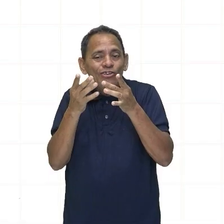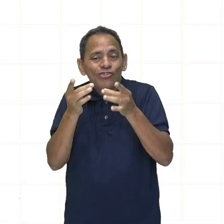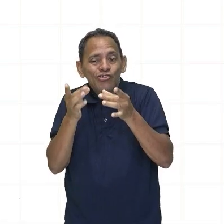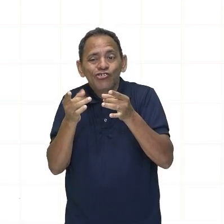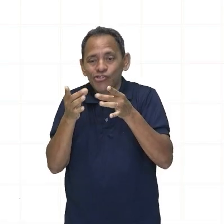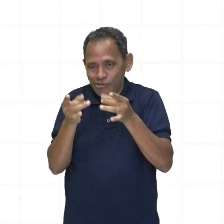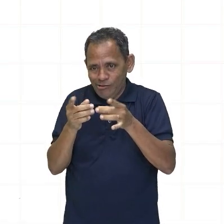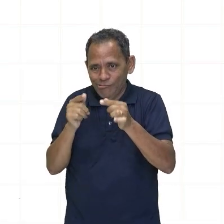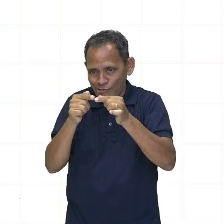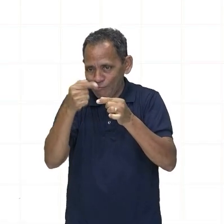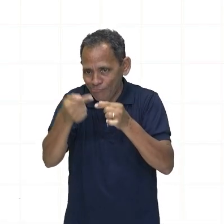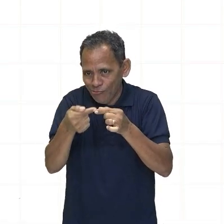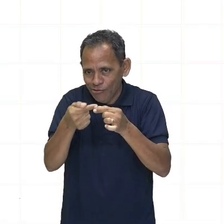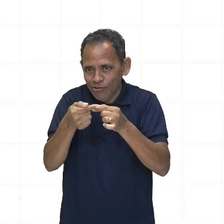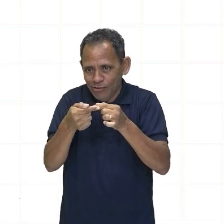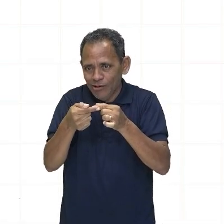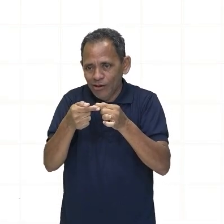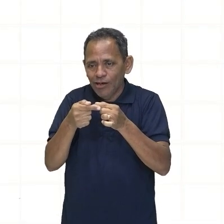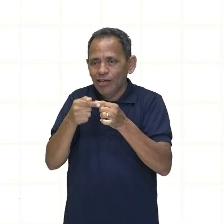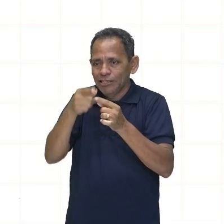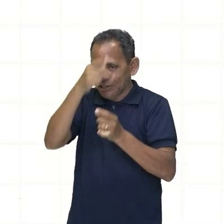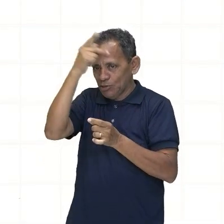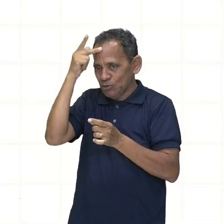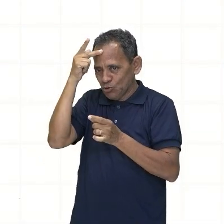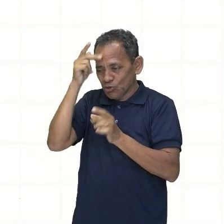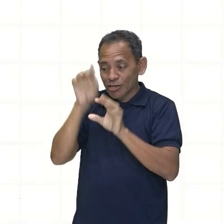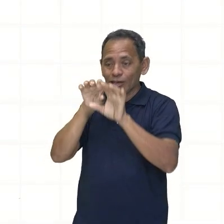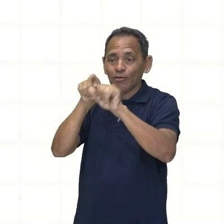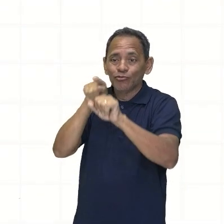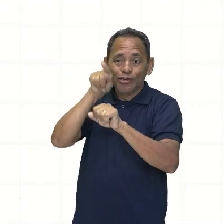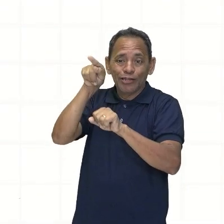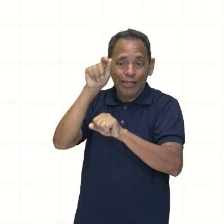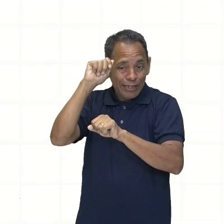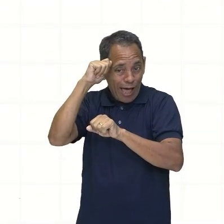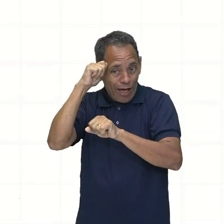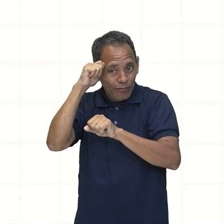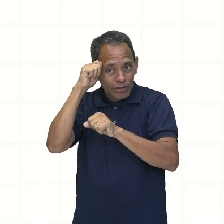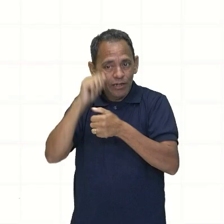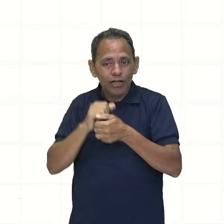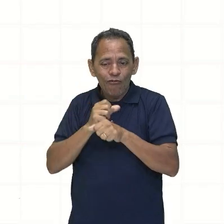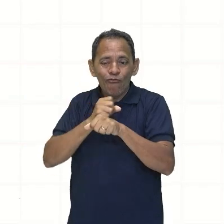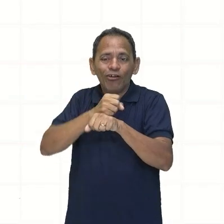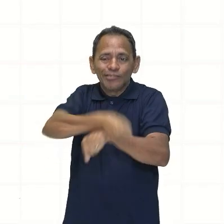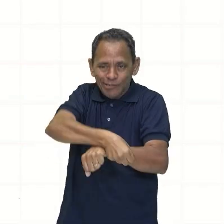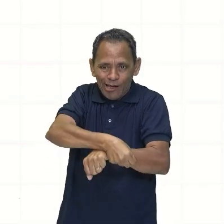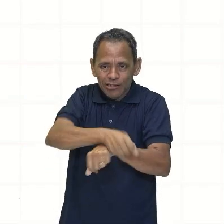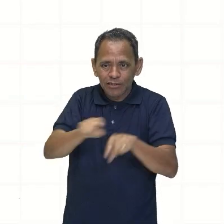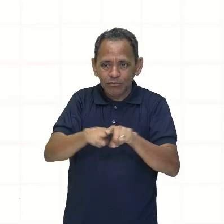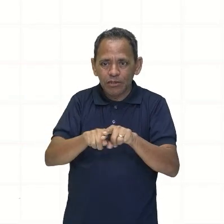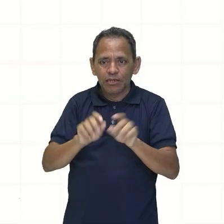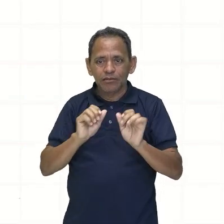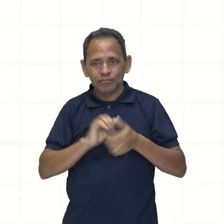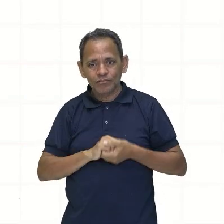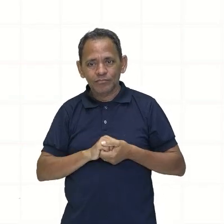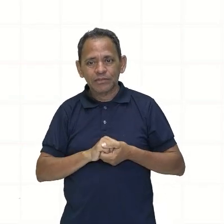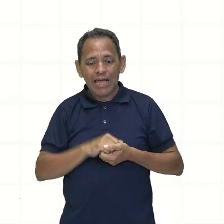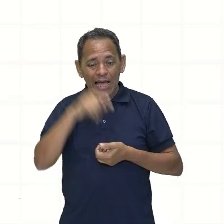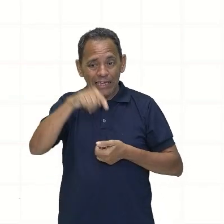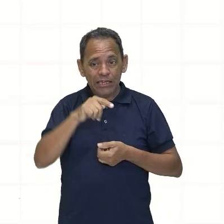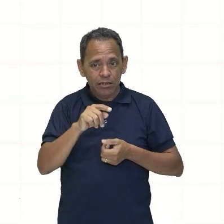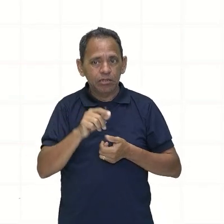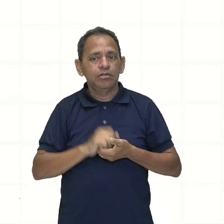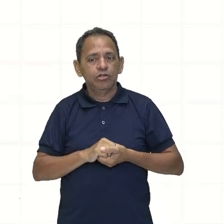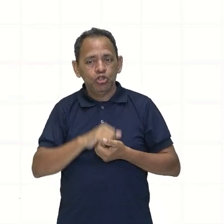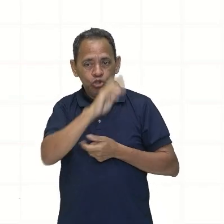migratório que nós chamamos de movimento migratório forçado, né? Eles eram trazidos ali, comercializados aqui por esses